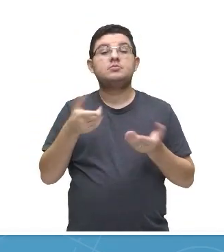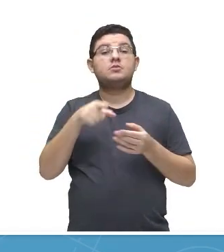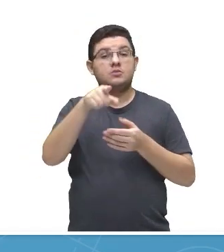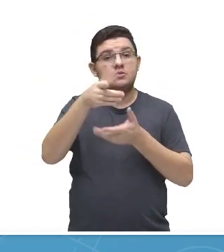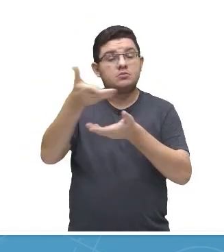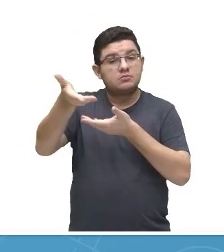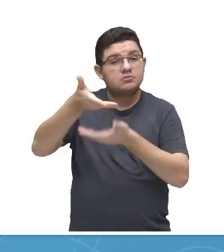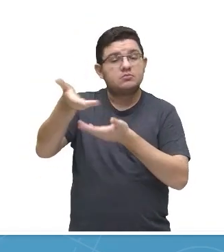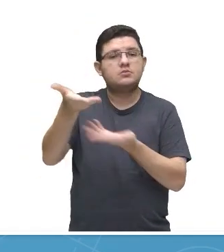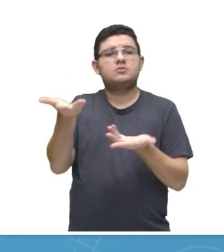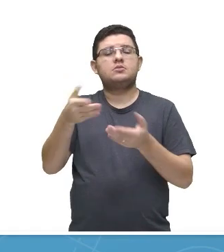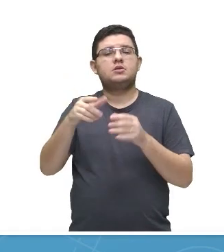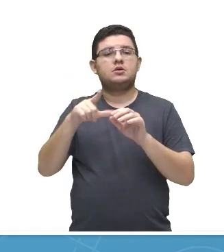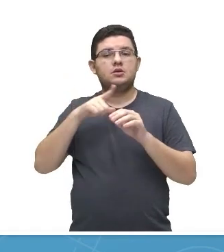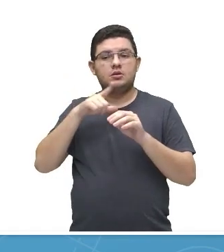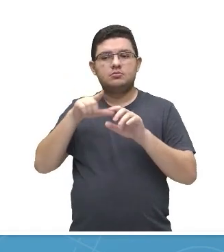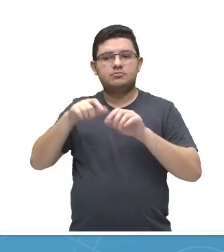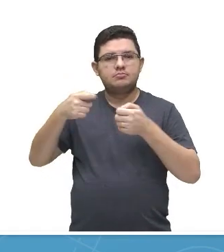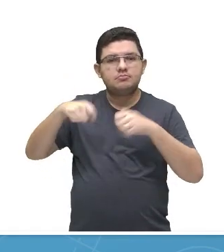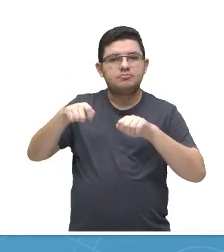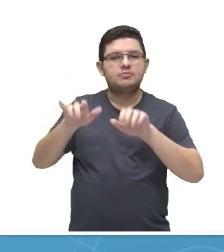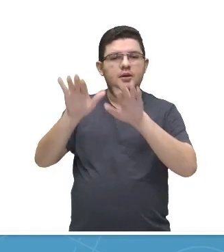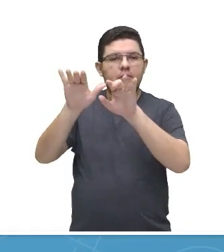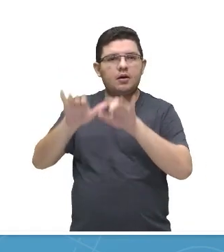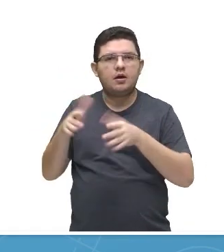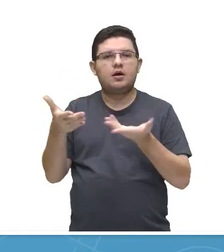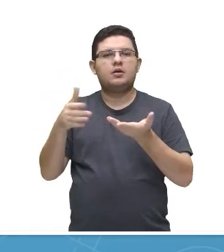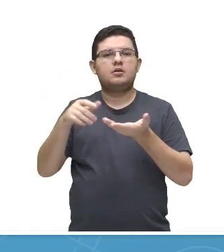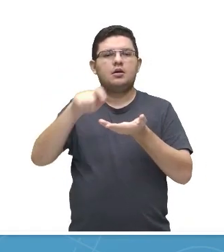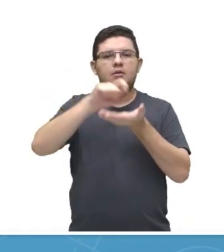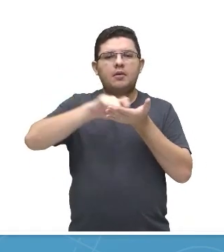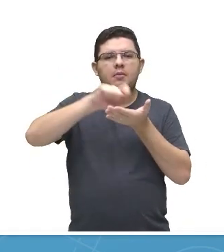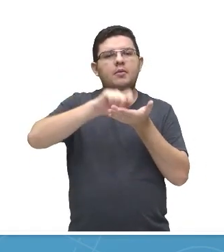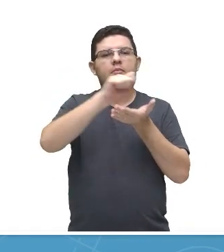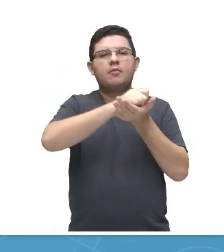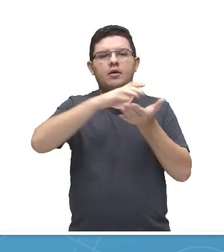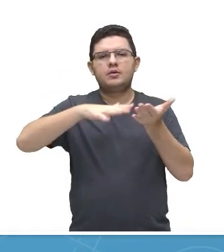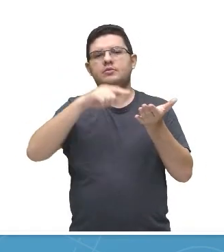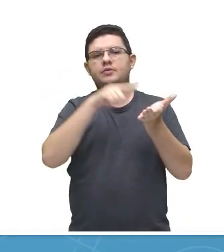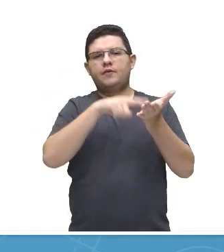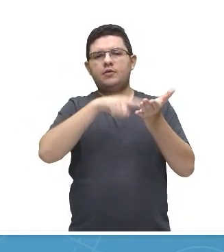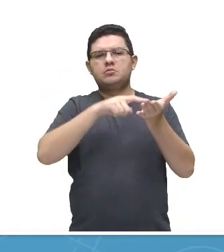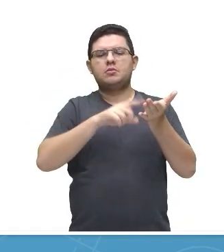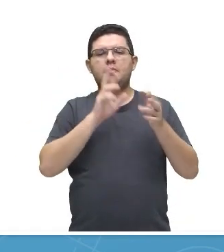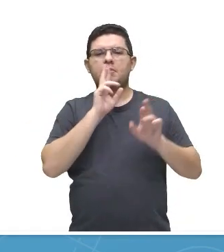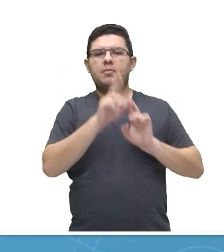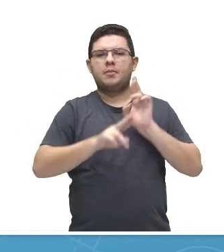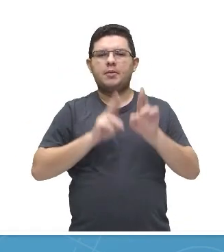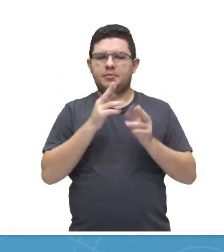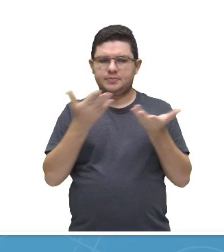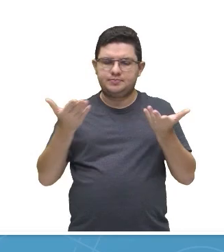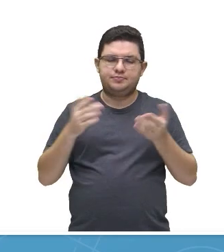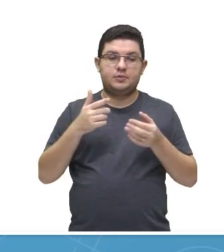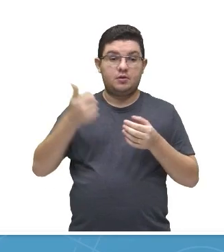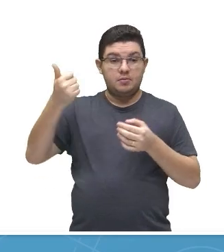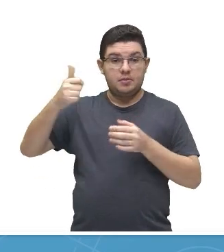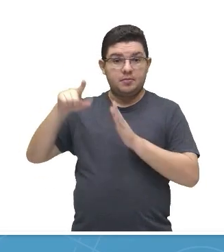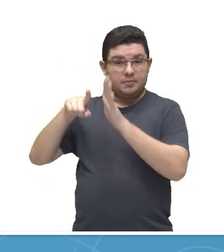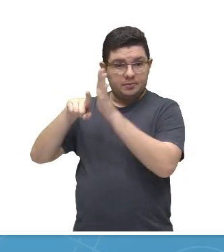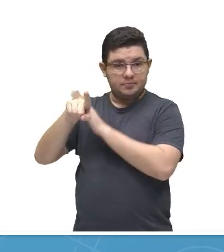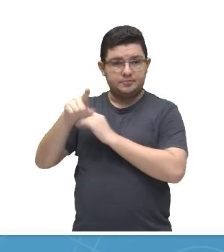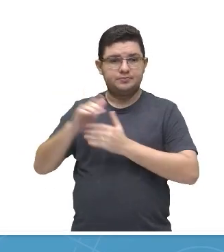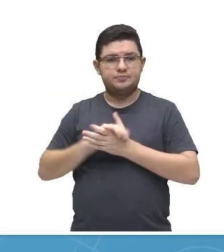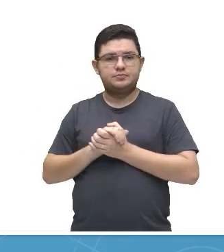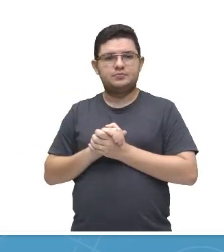que escrever, você tem que realizar as atividades, tá bom? Então vamos aqui comigo para a nossa primeira questão.